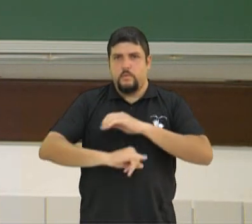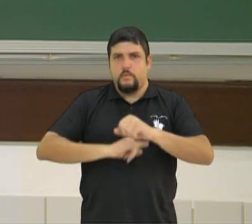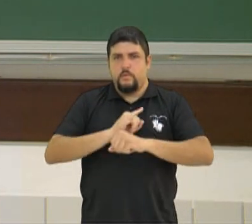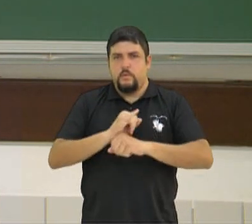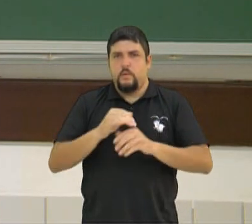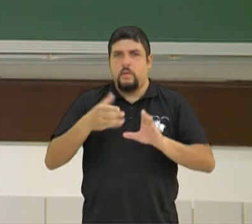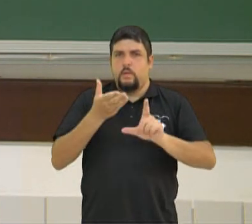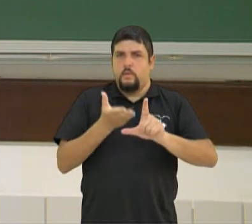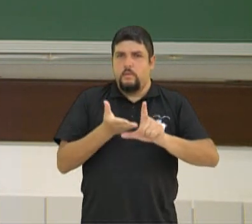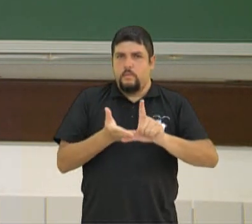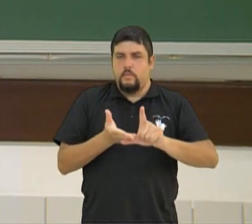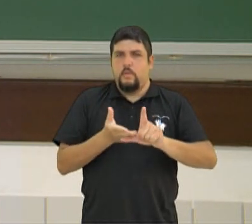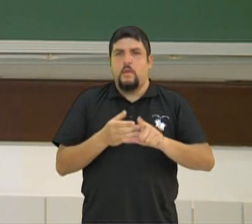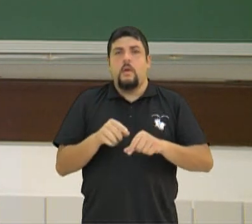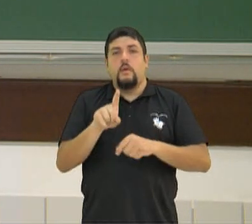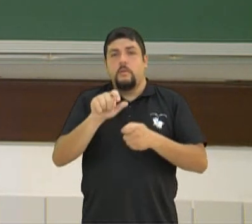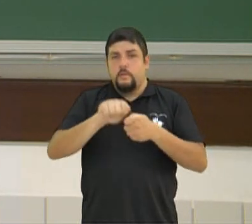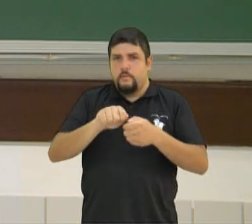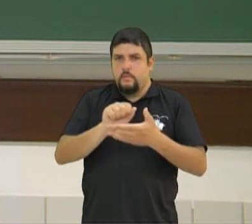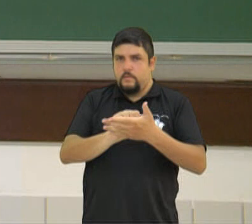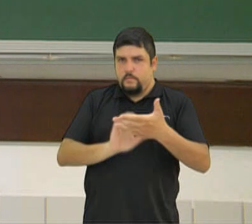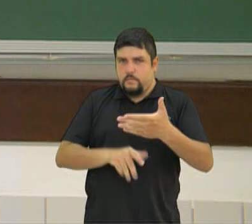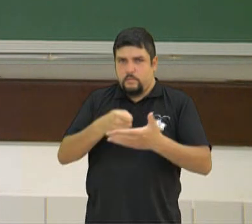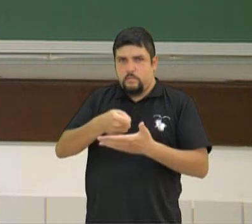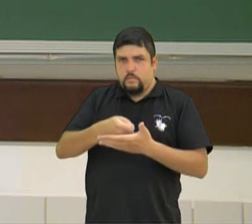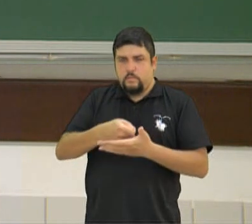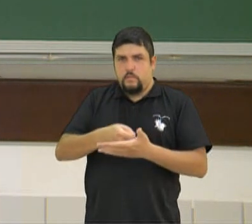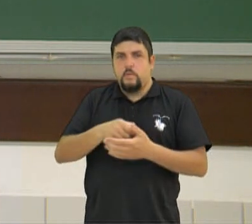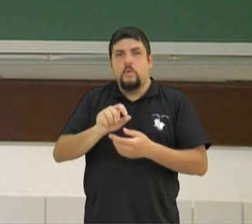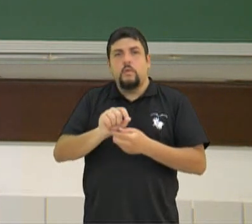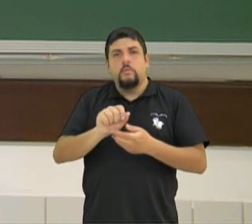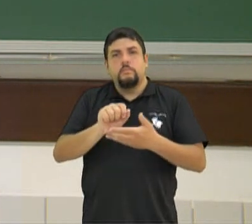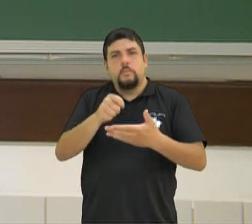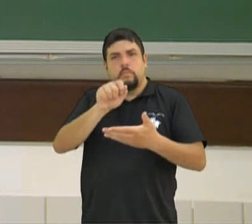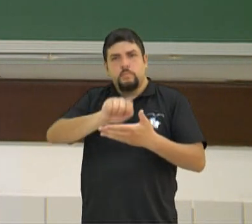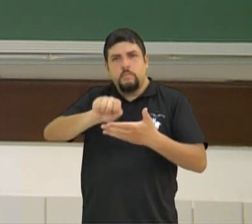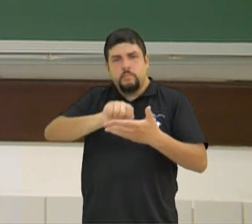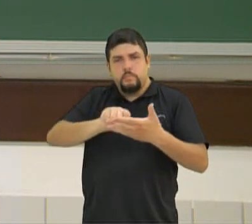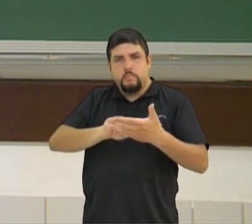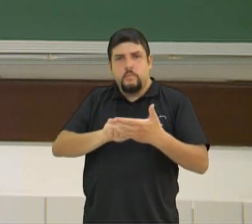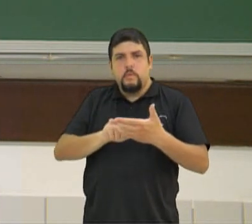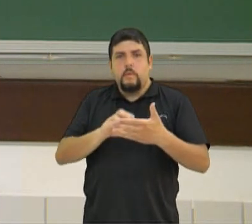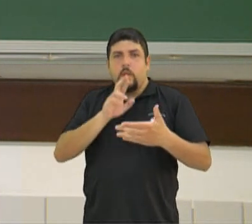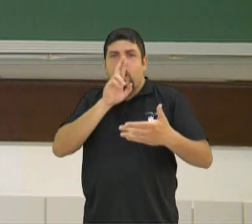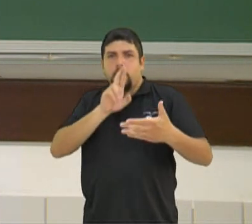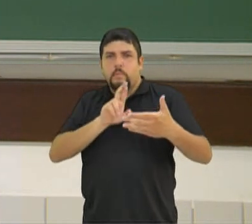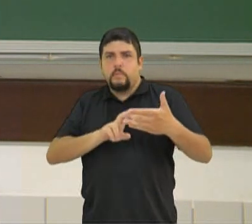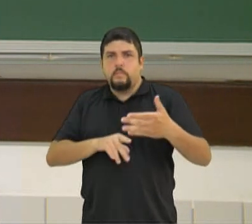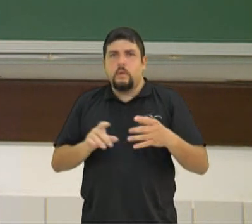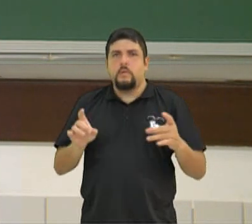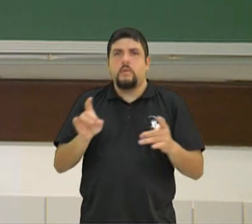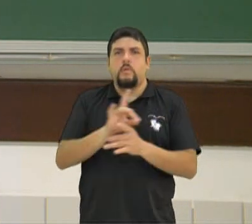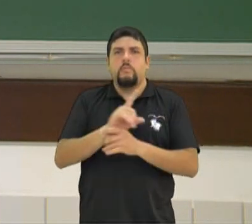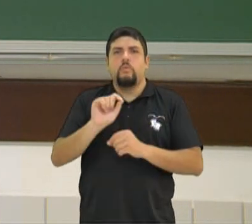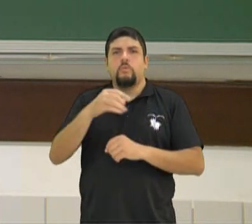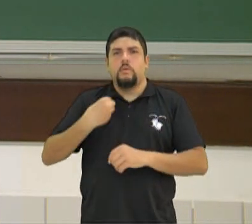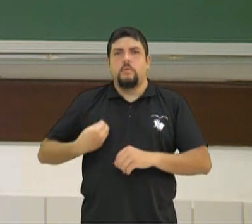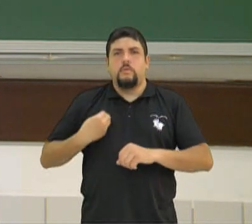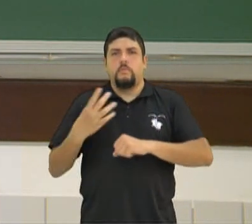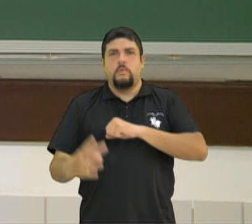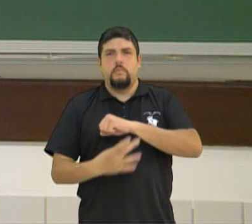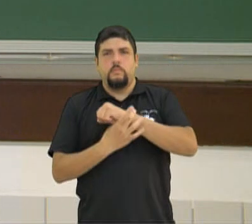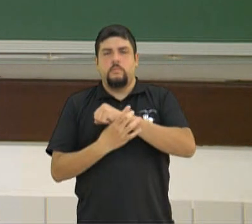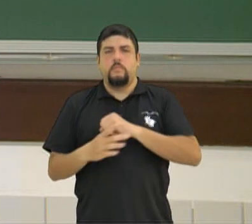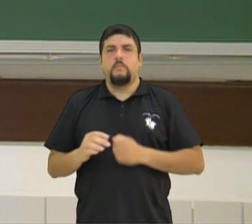Classroom, você faça a atividade obrigatória, porque dessa forma você está garantindo a tua presença, a sua frequência, tá?